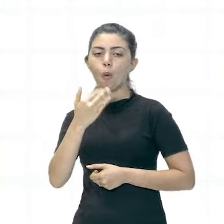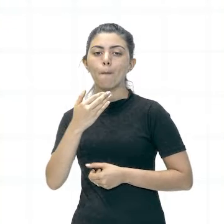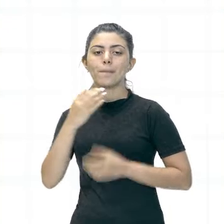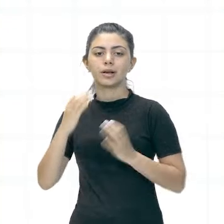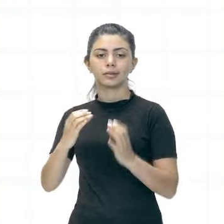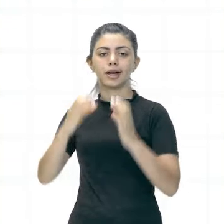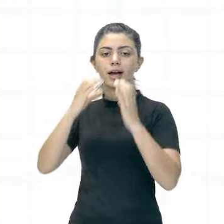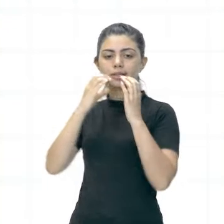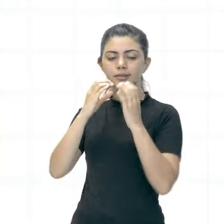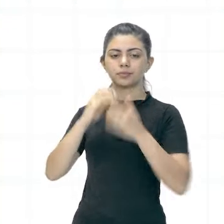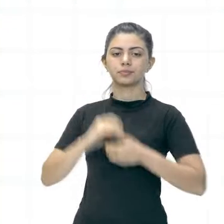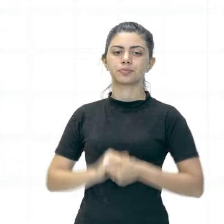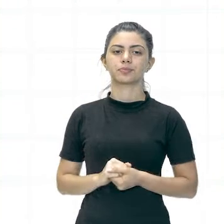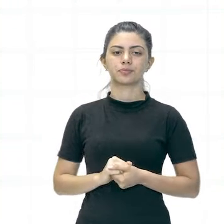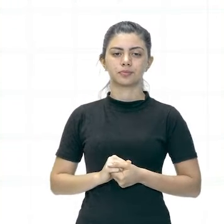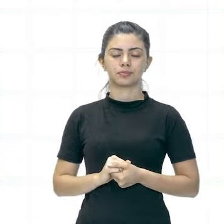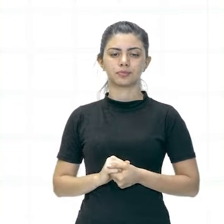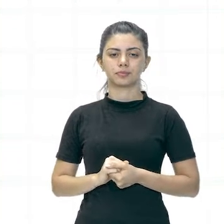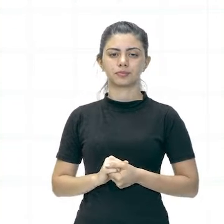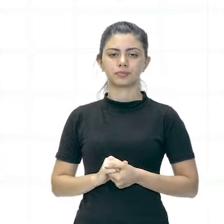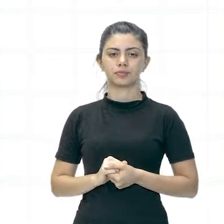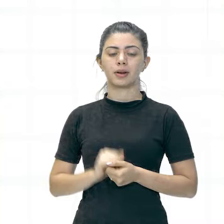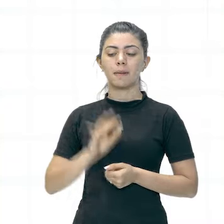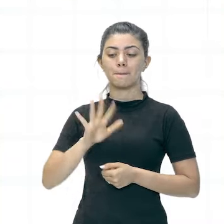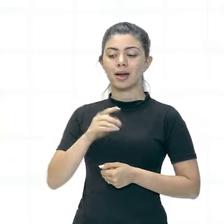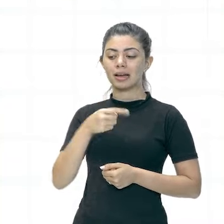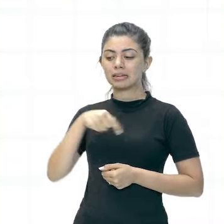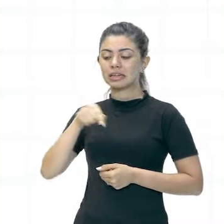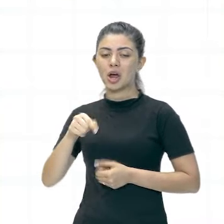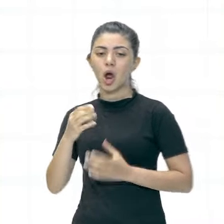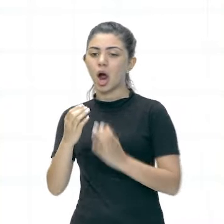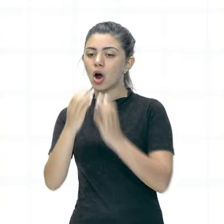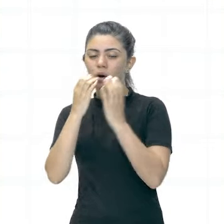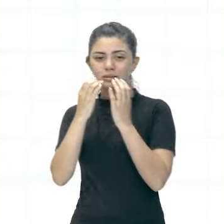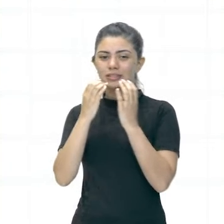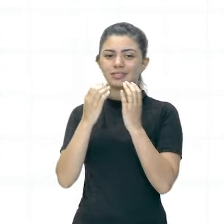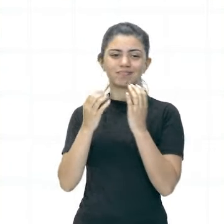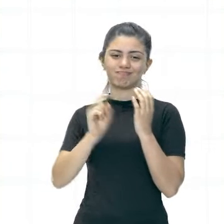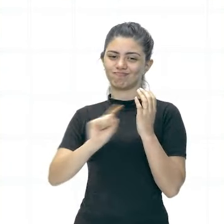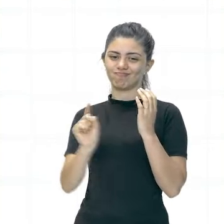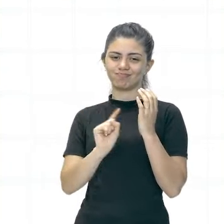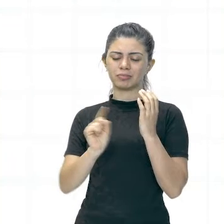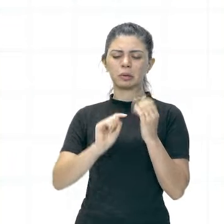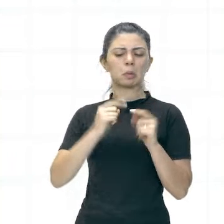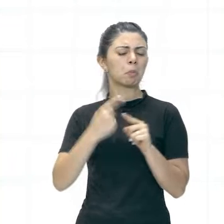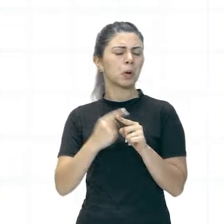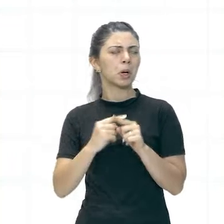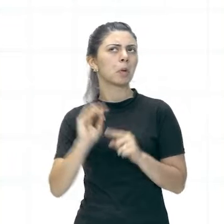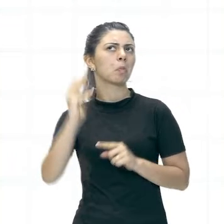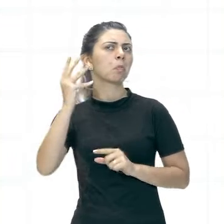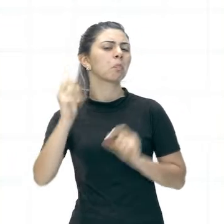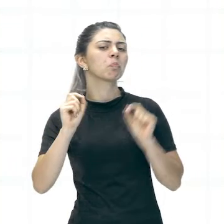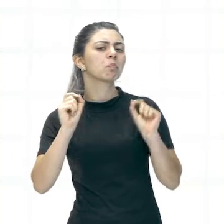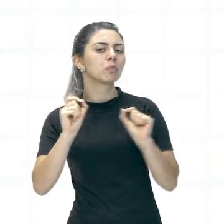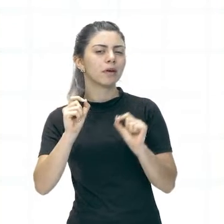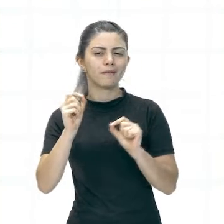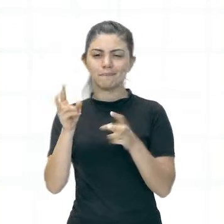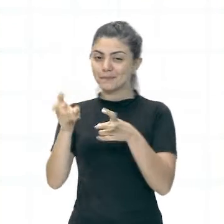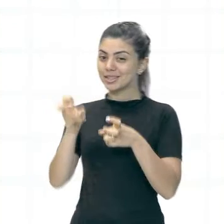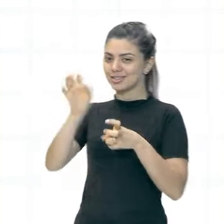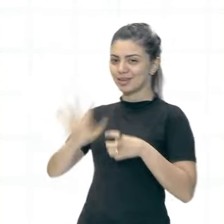they did not eat. Eles não comeram. Por quê? O que vocês acham que aconteceu? Olha aqui a